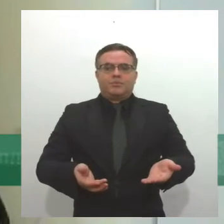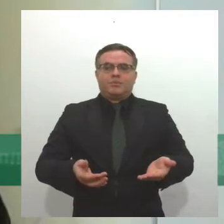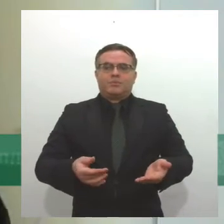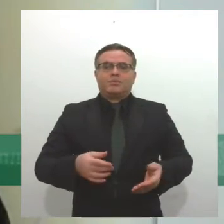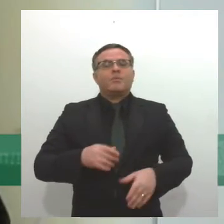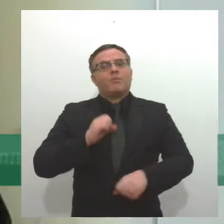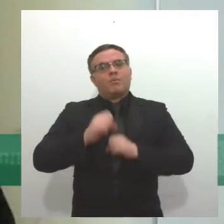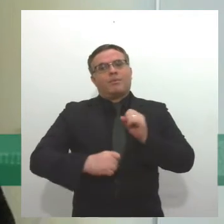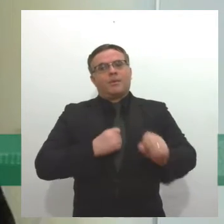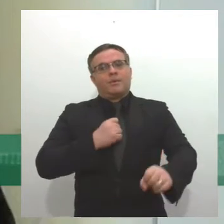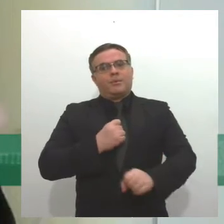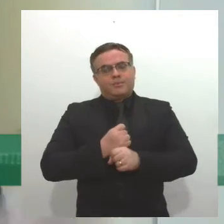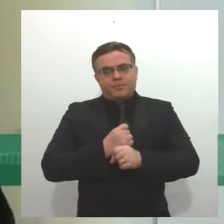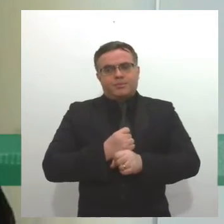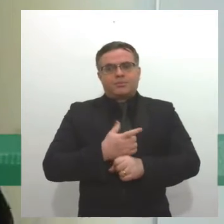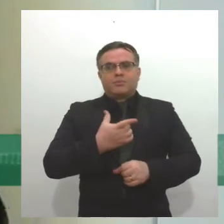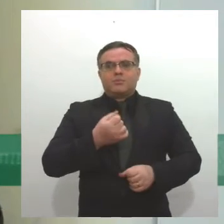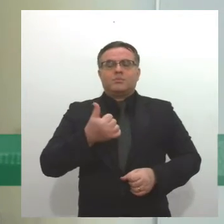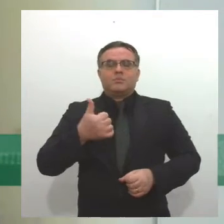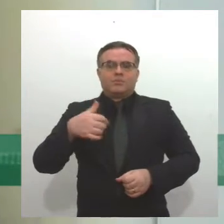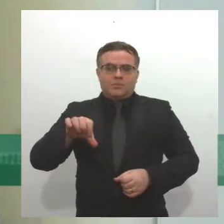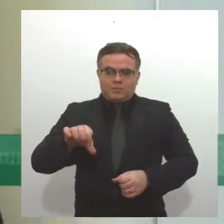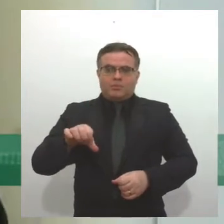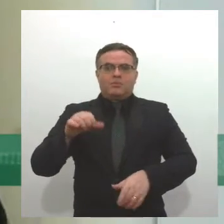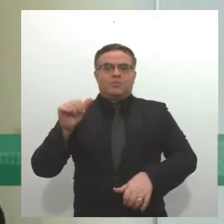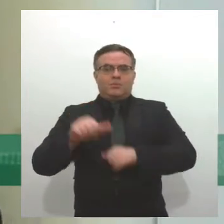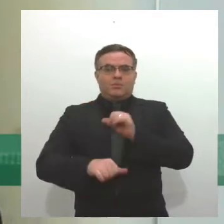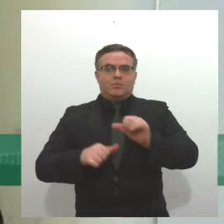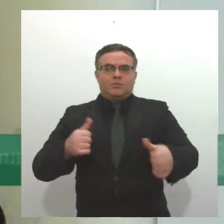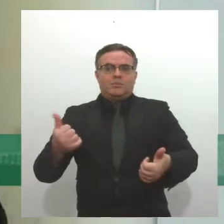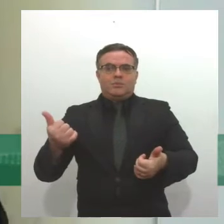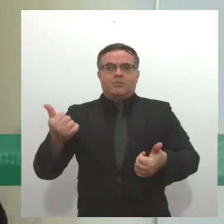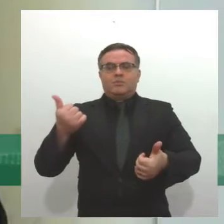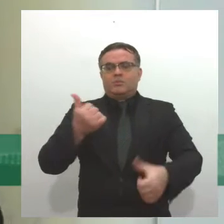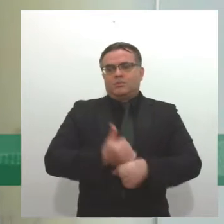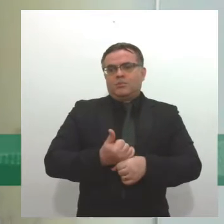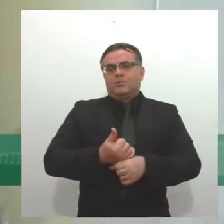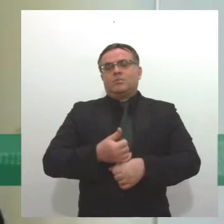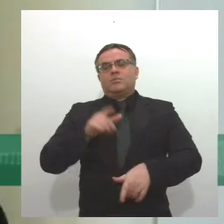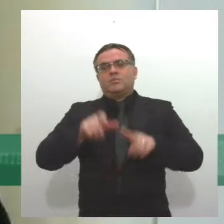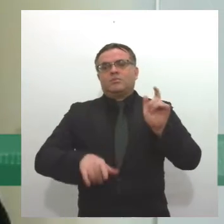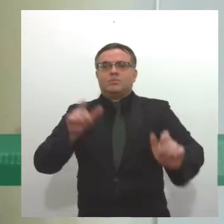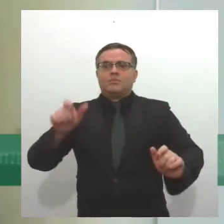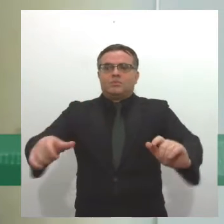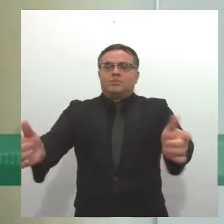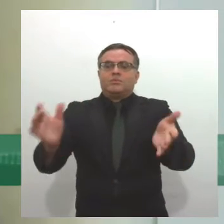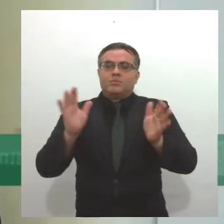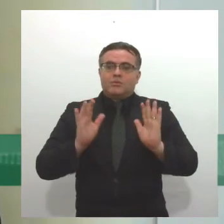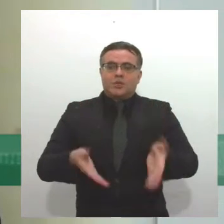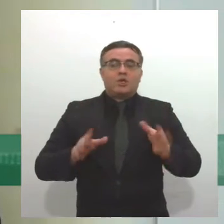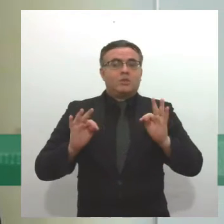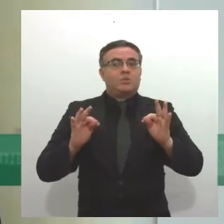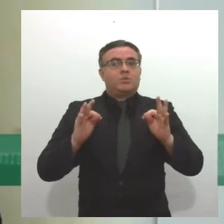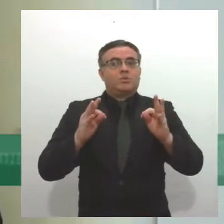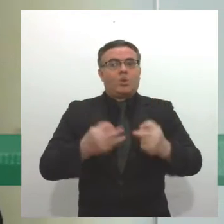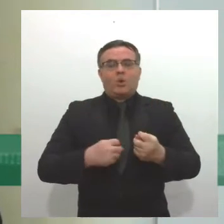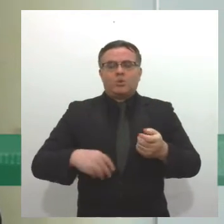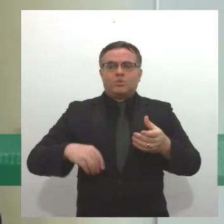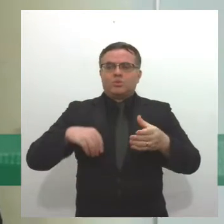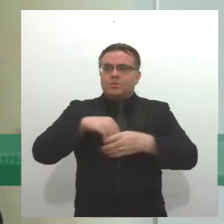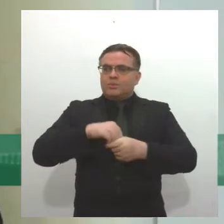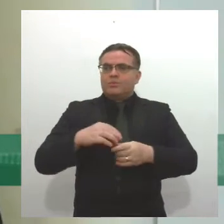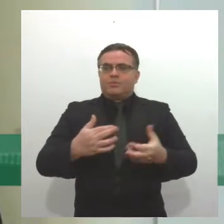ano seguinte. Aí veio eleição, mudança dos atores, atores e aqueles que fazem o